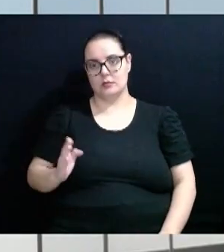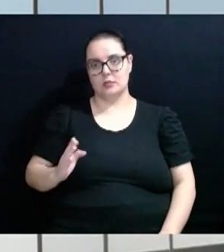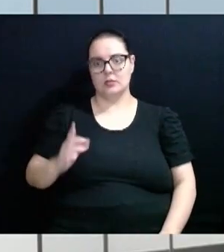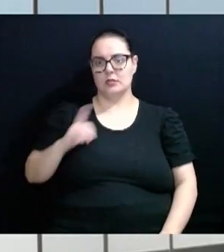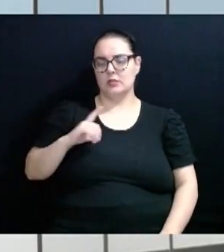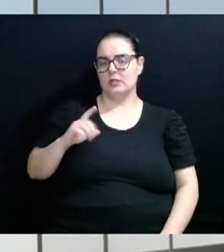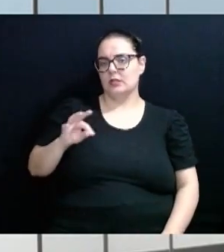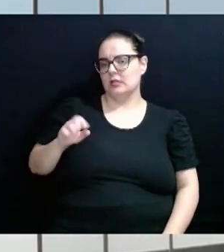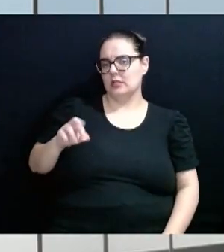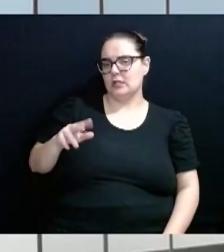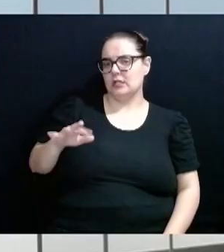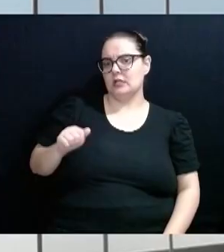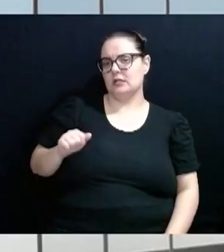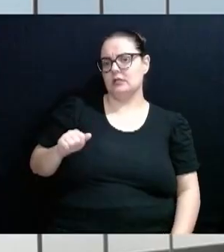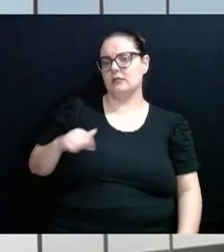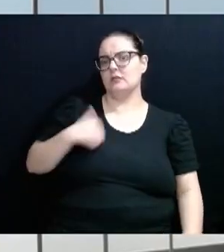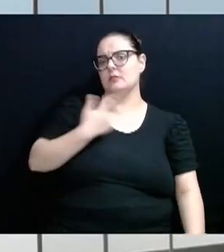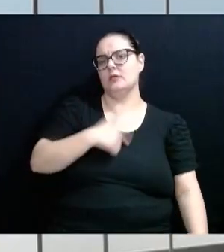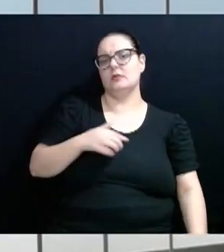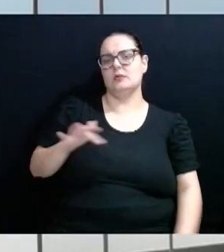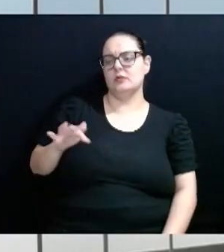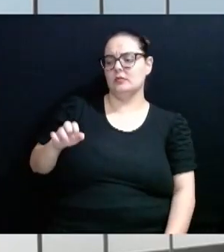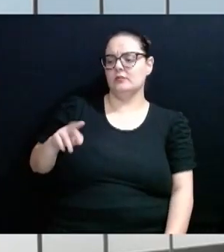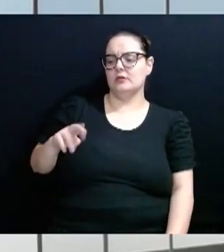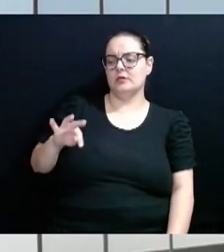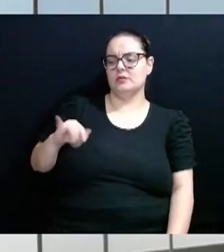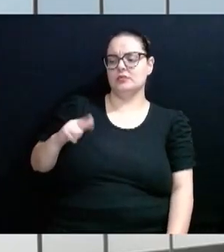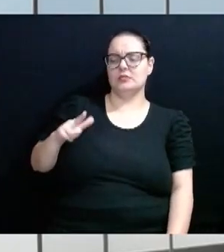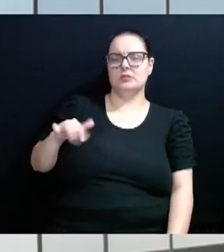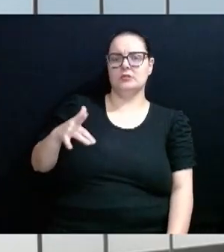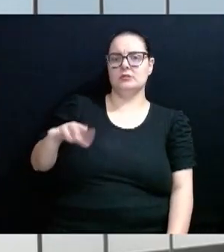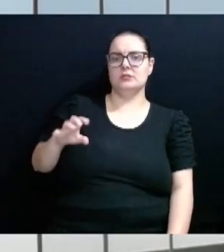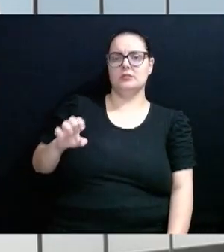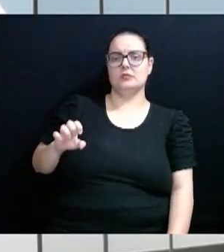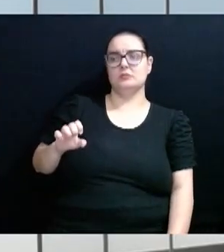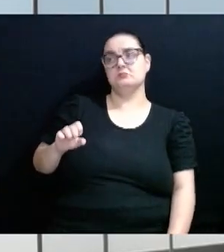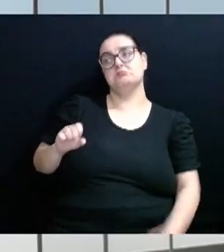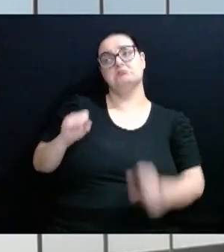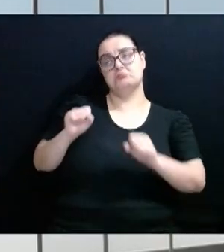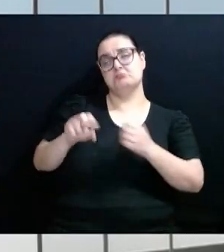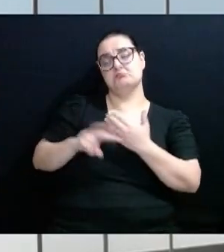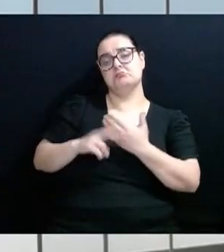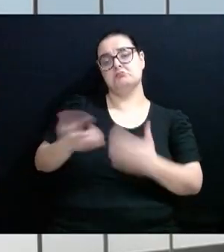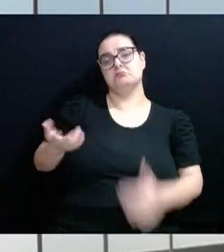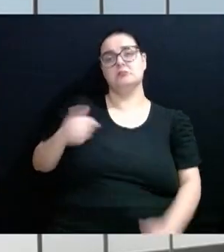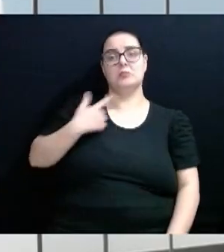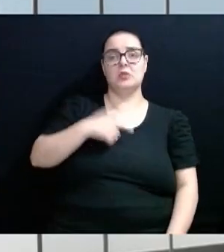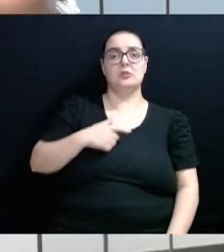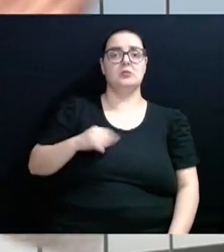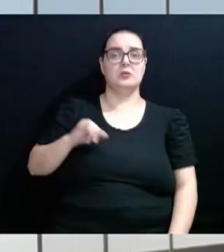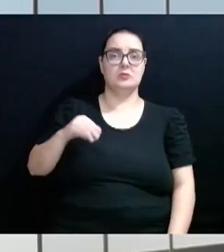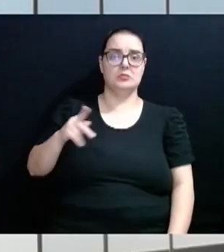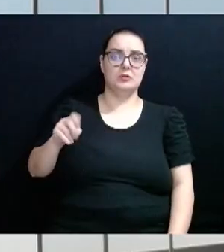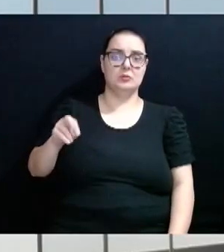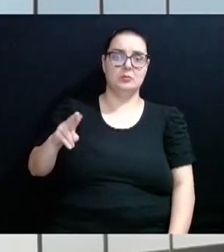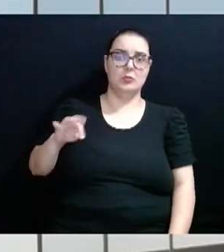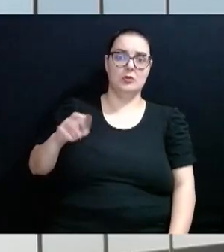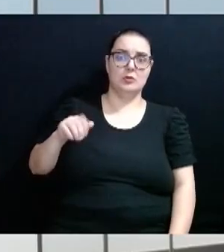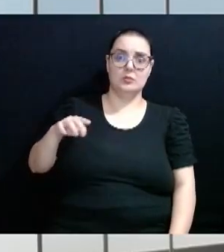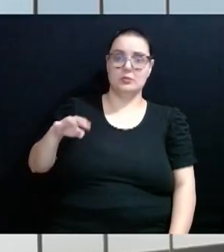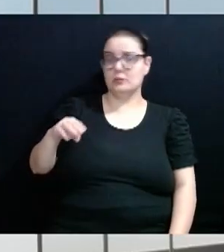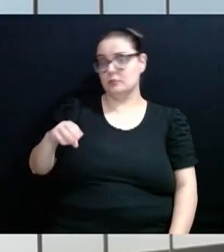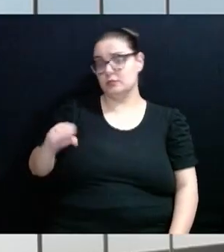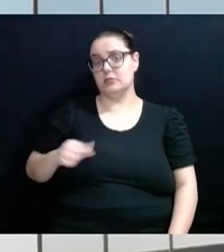o fertilizante americano? Eu poderia atingir o setor lá, porque nós importamos 7 a 10 bilhões de dólares por